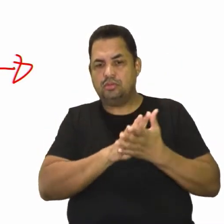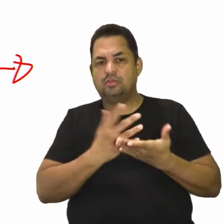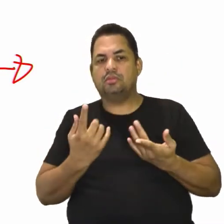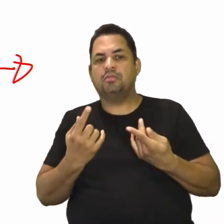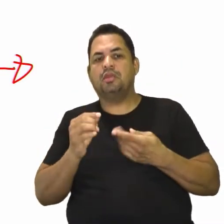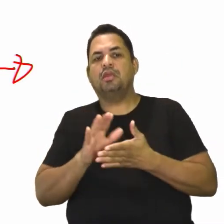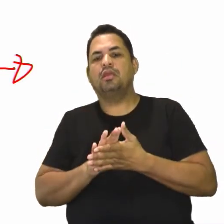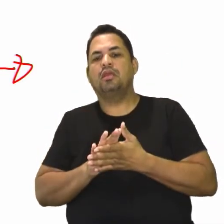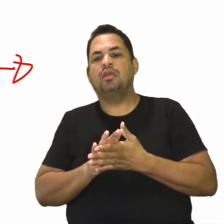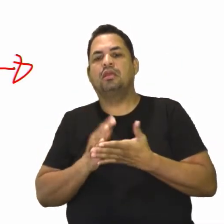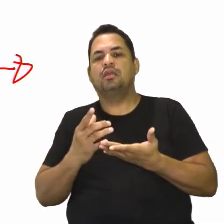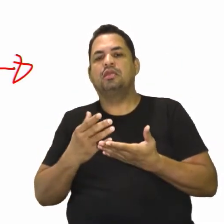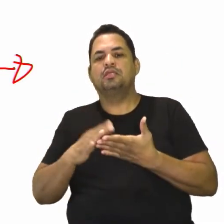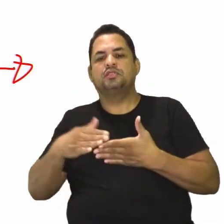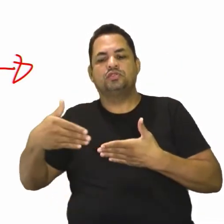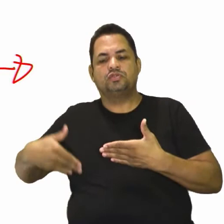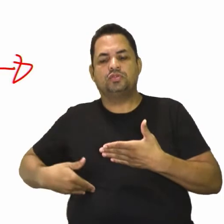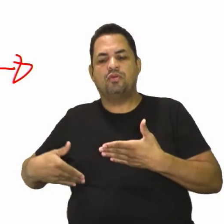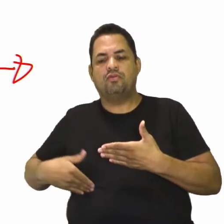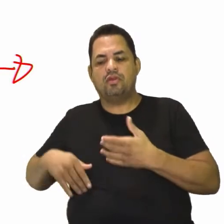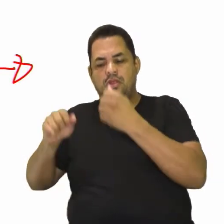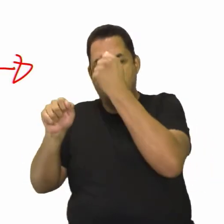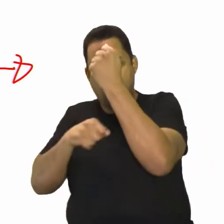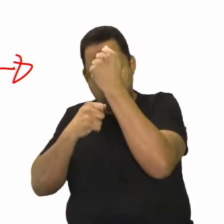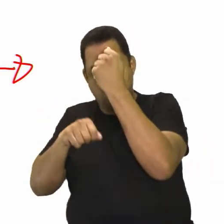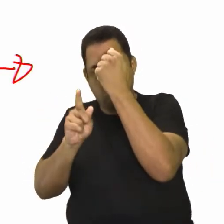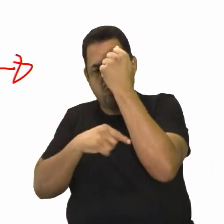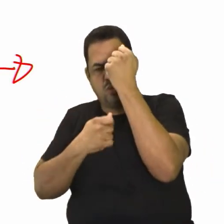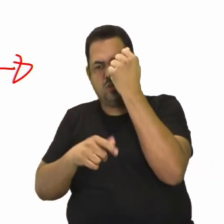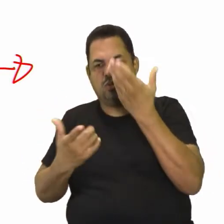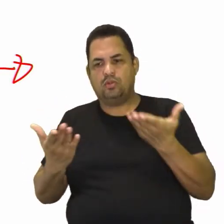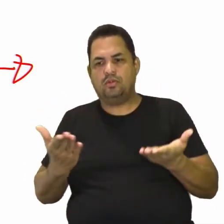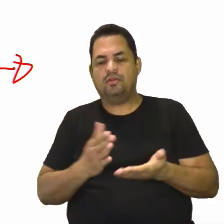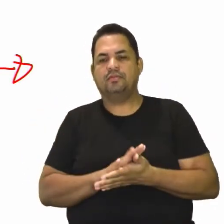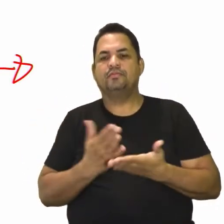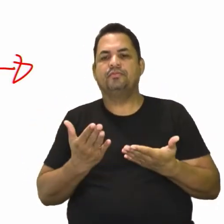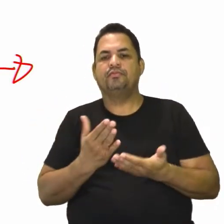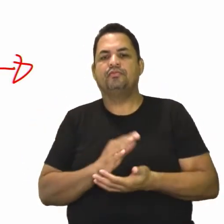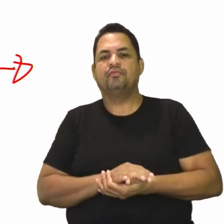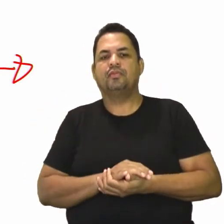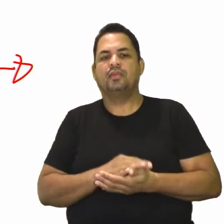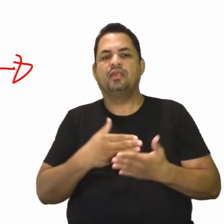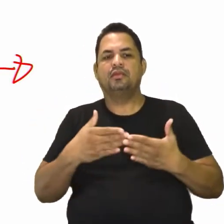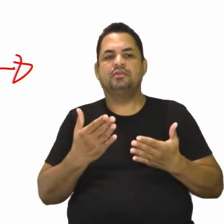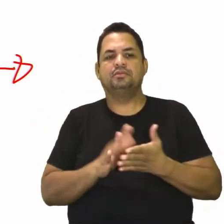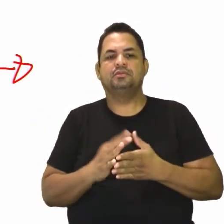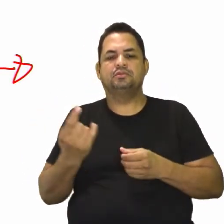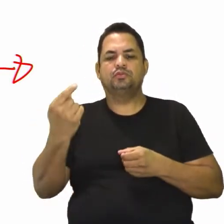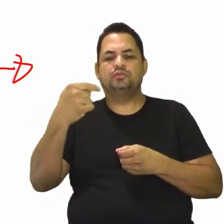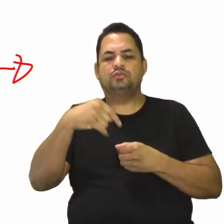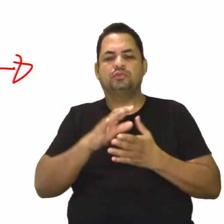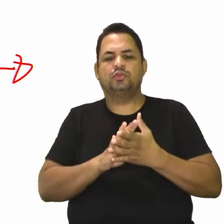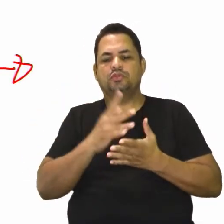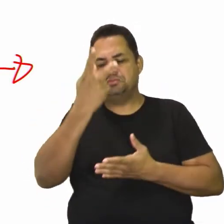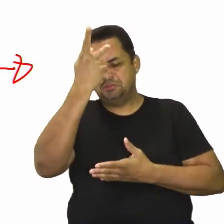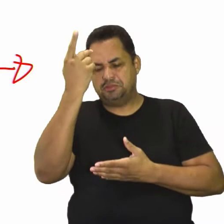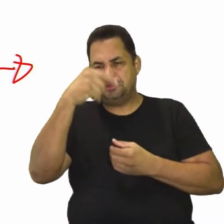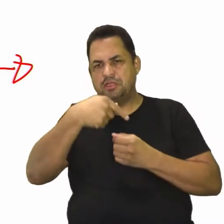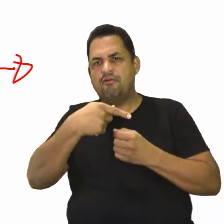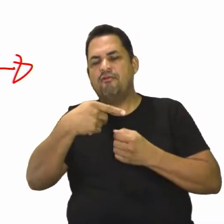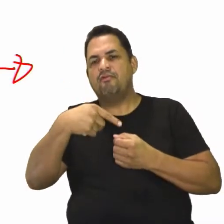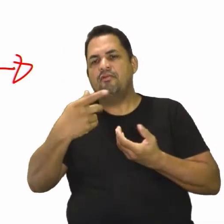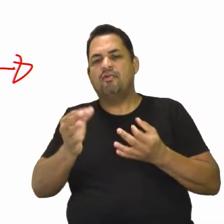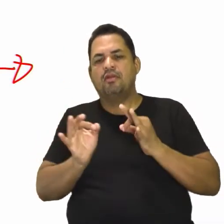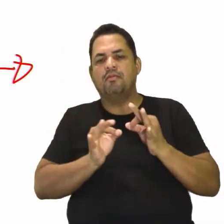perdão, anistia. No governo Figueiredo disse, olha, ninguém, os exilados políticos podem voltar para o Brasil, a anistia,